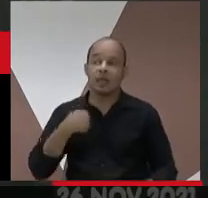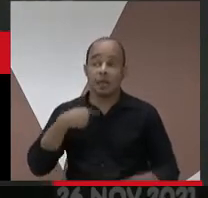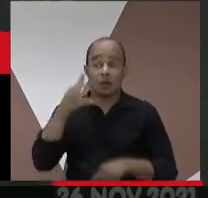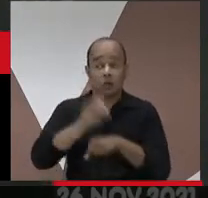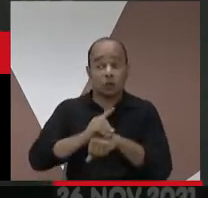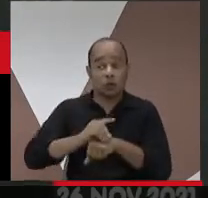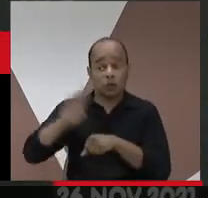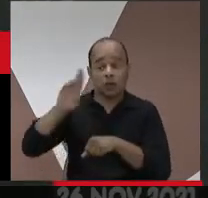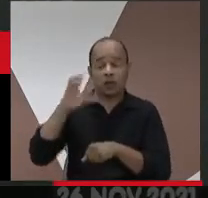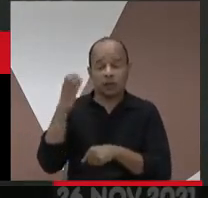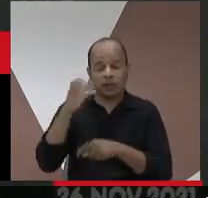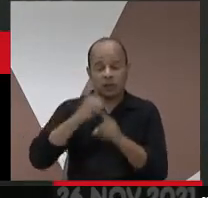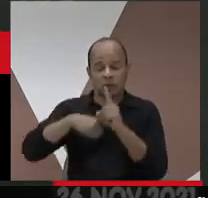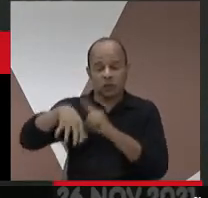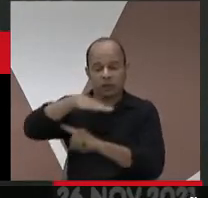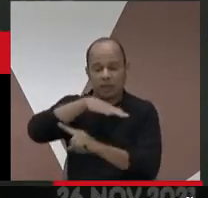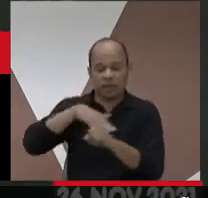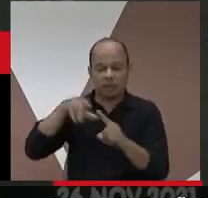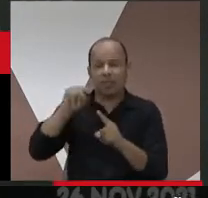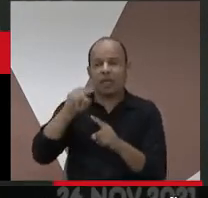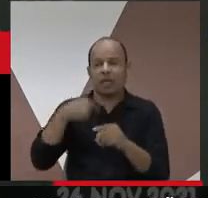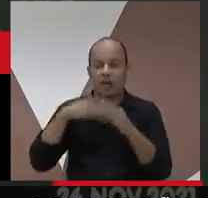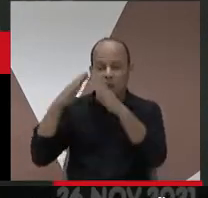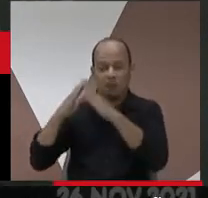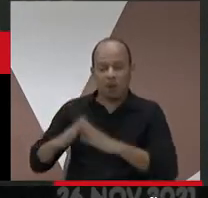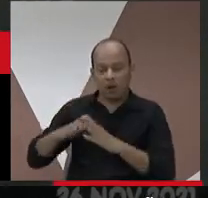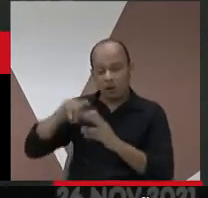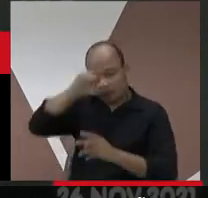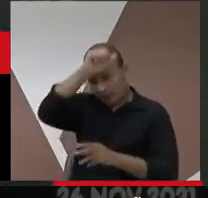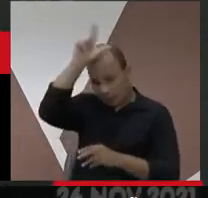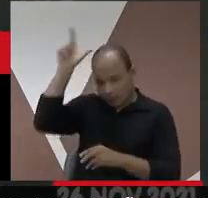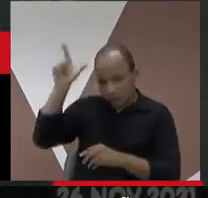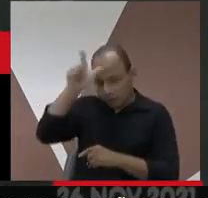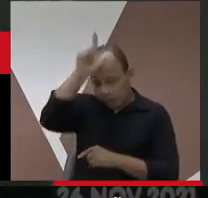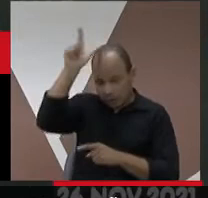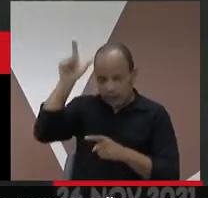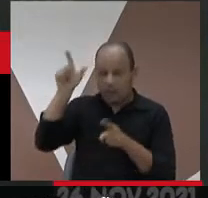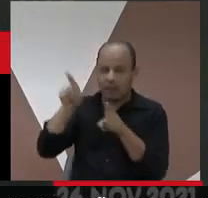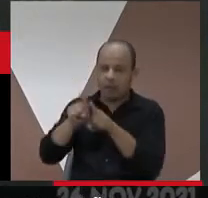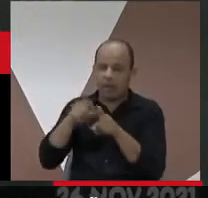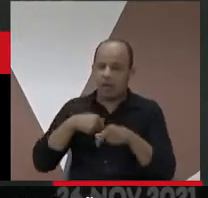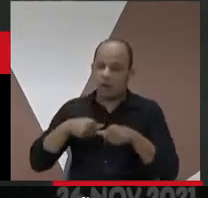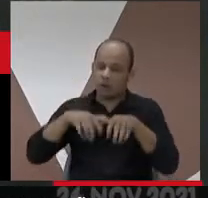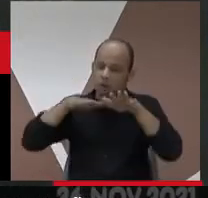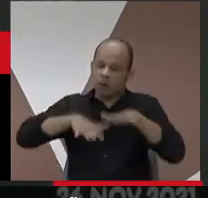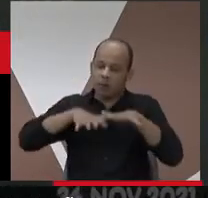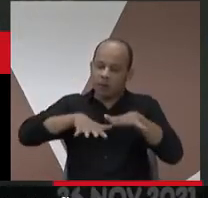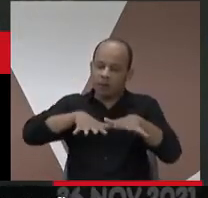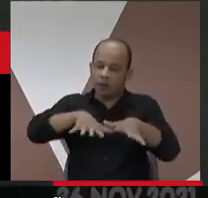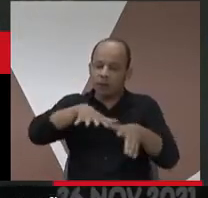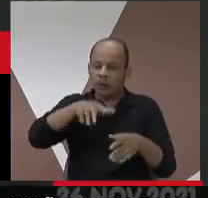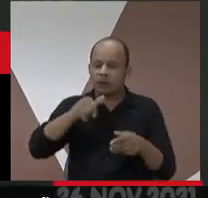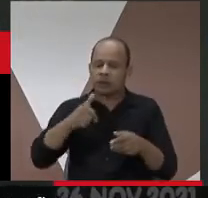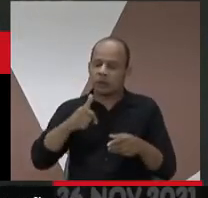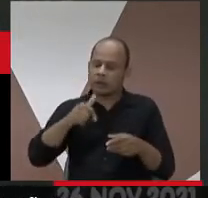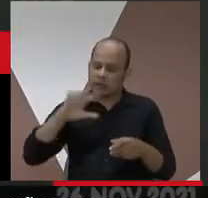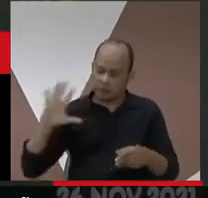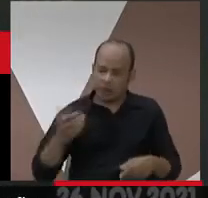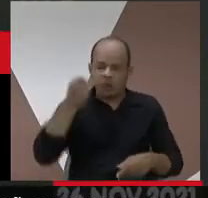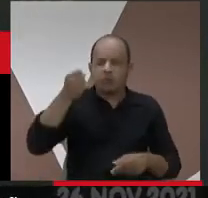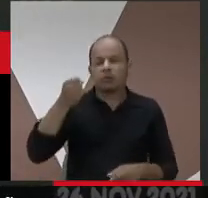PUC Minas, morador de Santa Luzia e do movimento Salve Santa Luzia. Escrevi o nosso